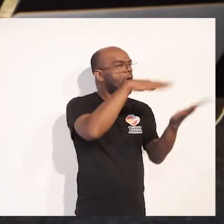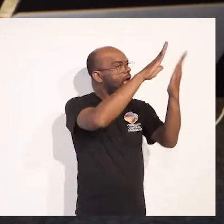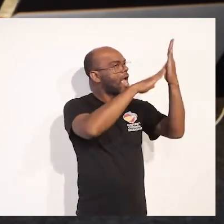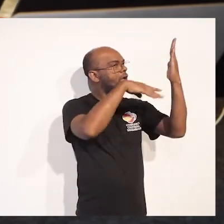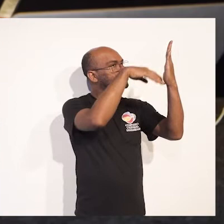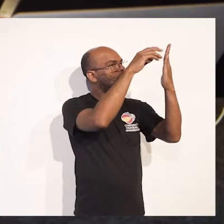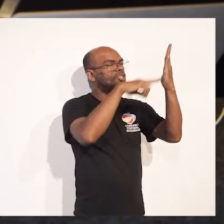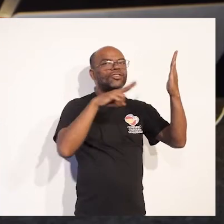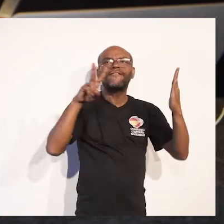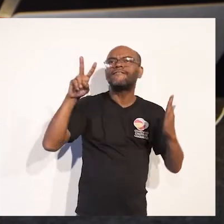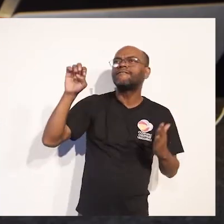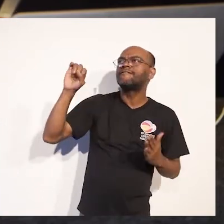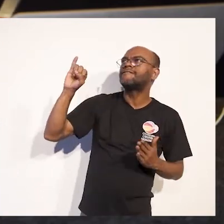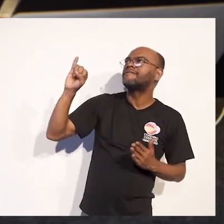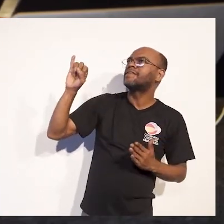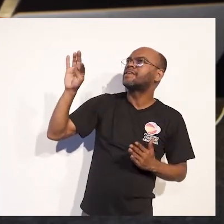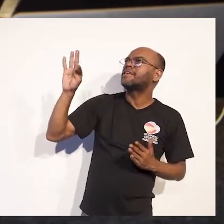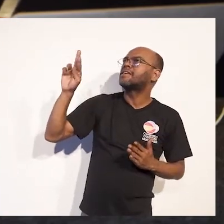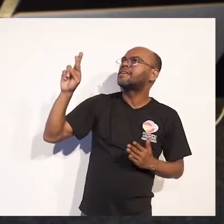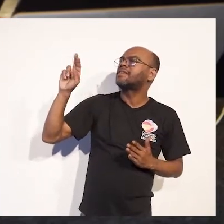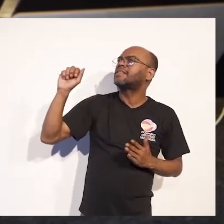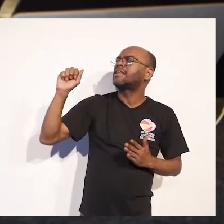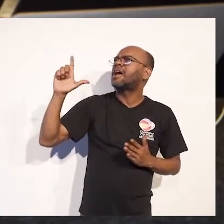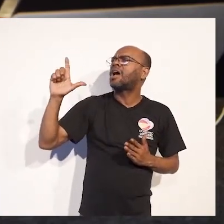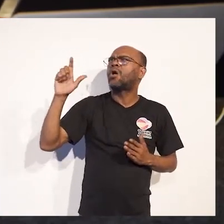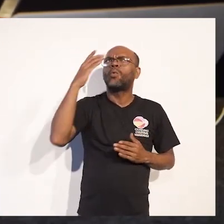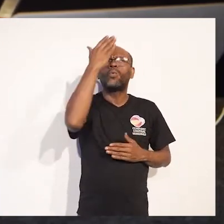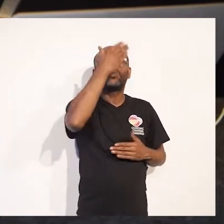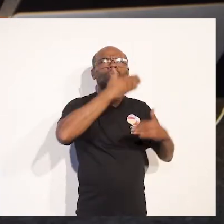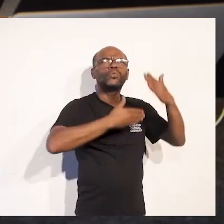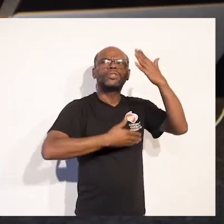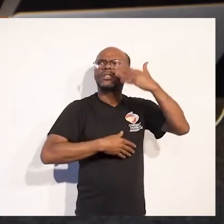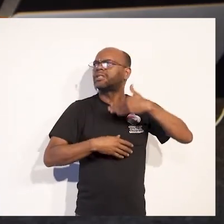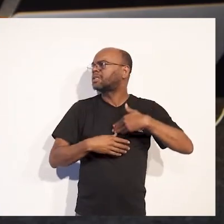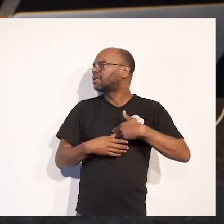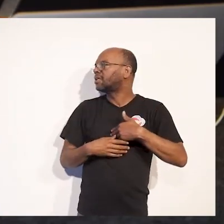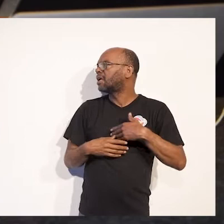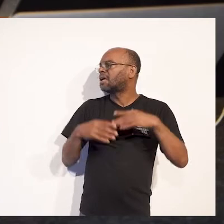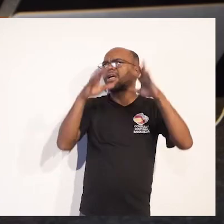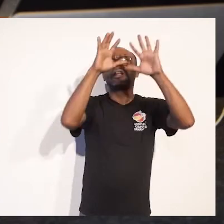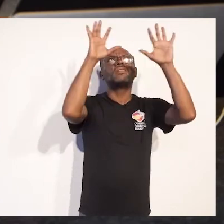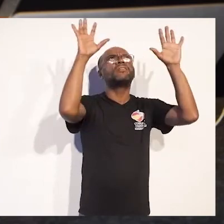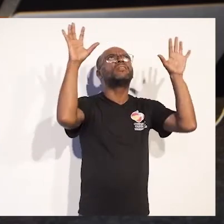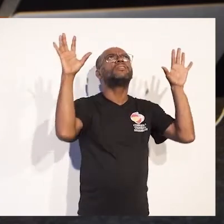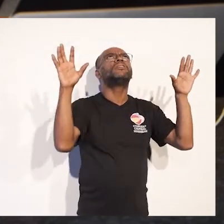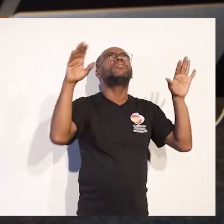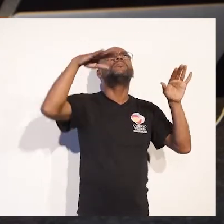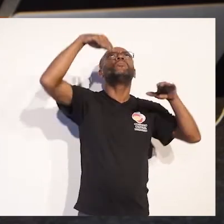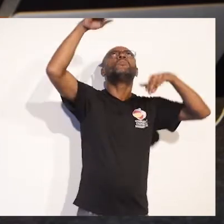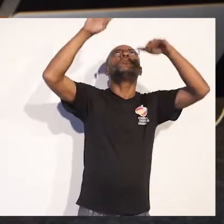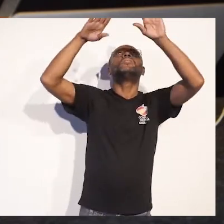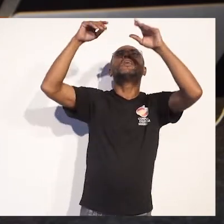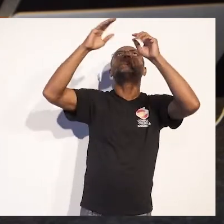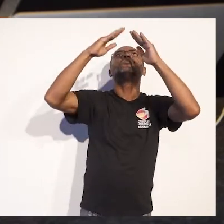vitral também são outras cores pigmento transparente. Vitral, sim, aquela coisa que tem às vezes na igreja, que são pintados,